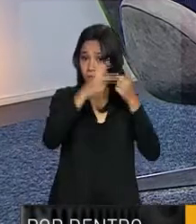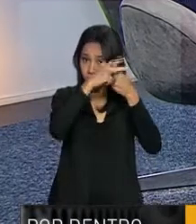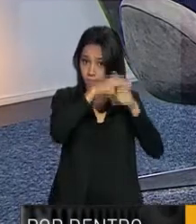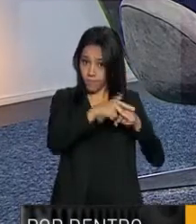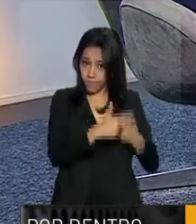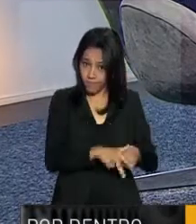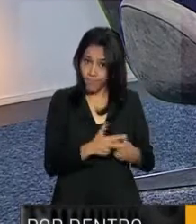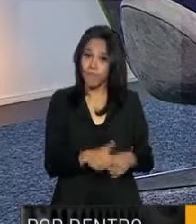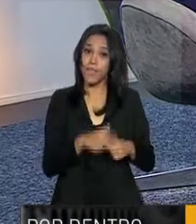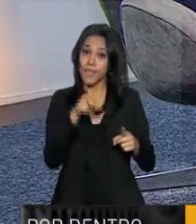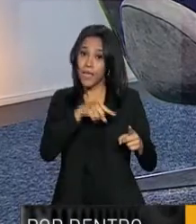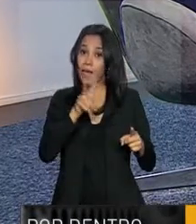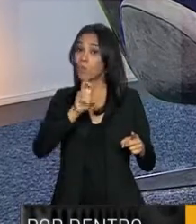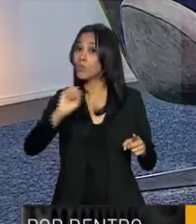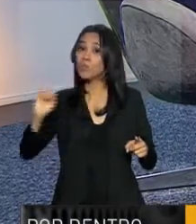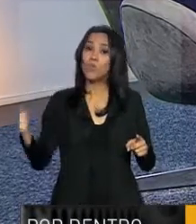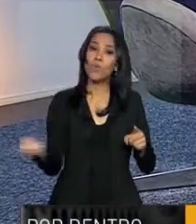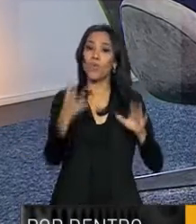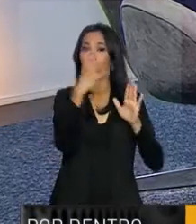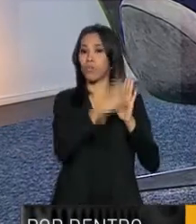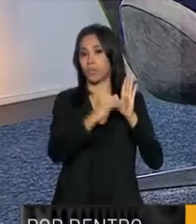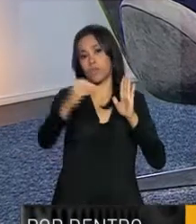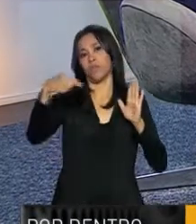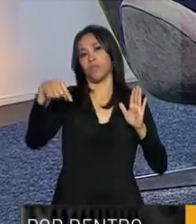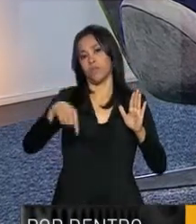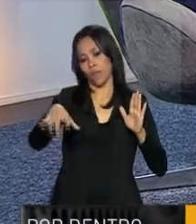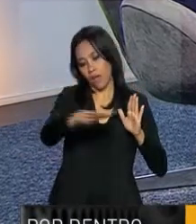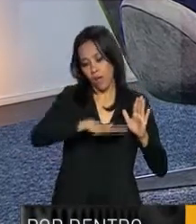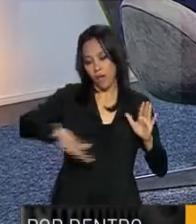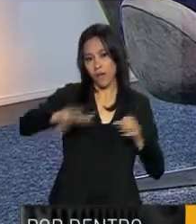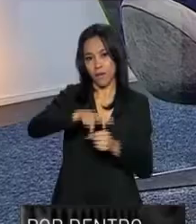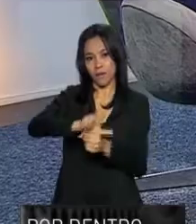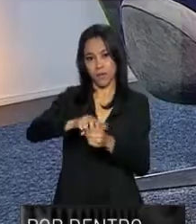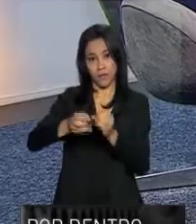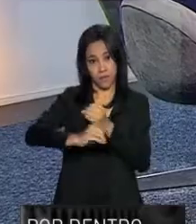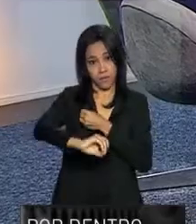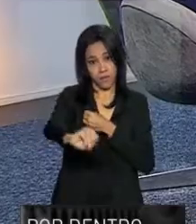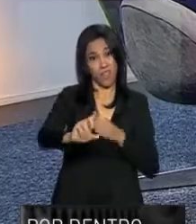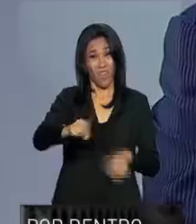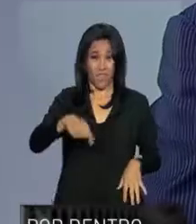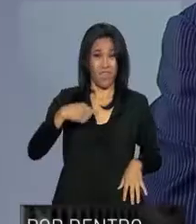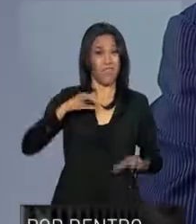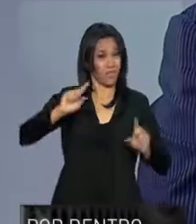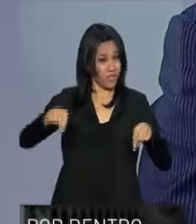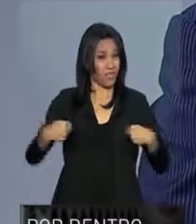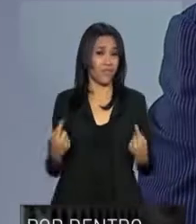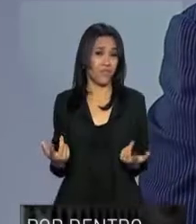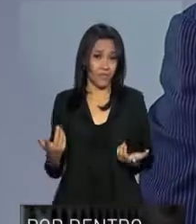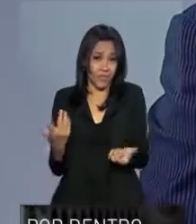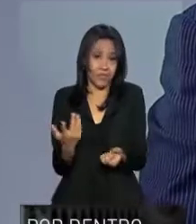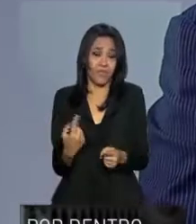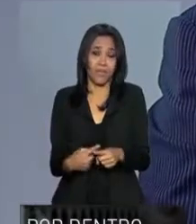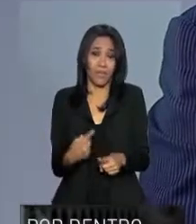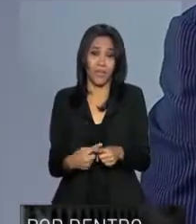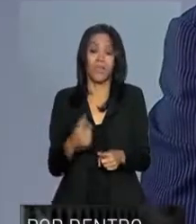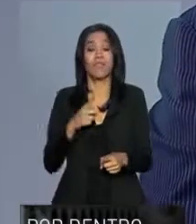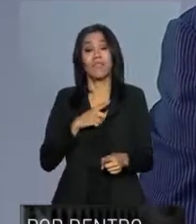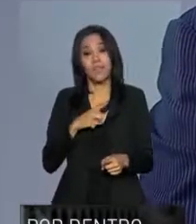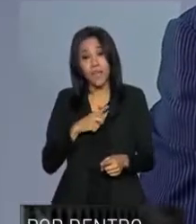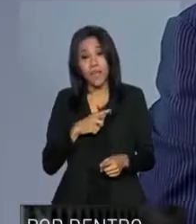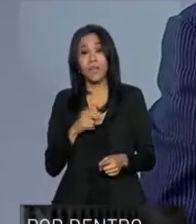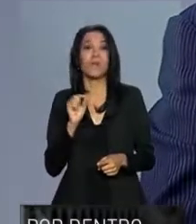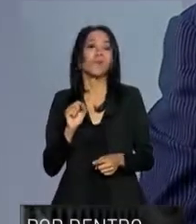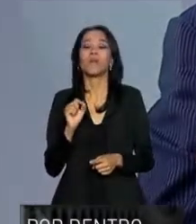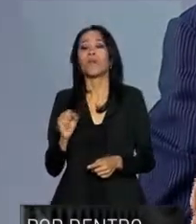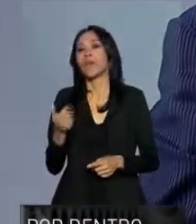marco regulatório é um desafio muito grande porque você percebe que existe a a o conservadorismo das companhias estatais